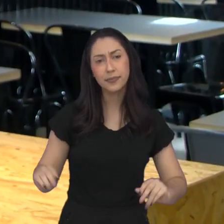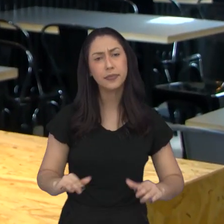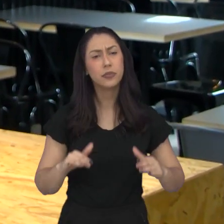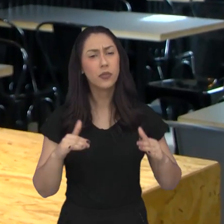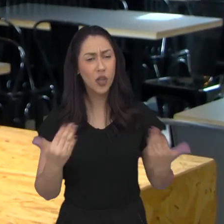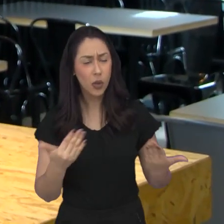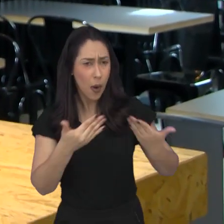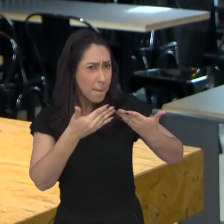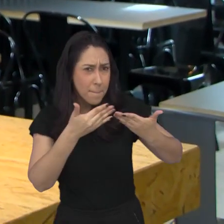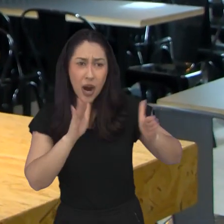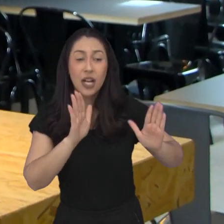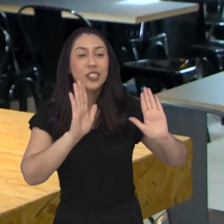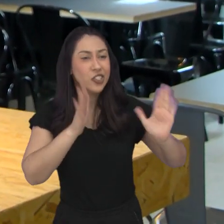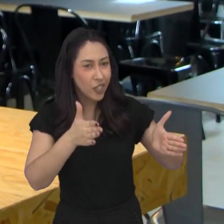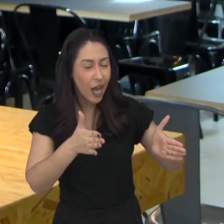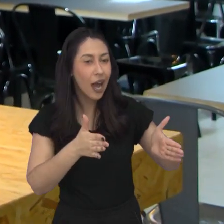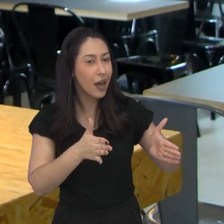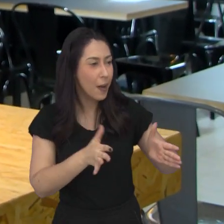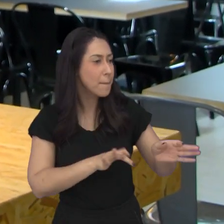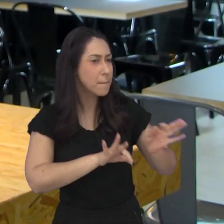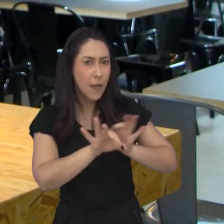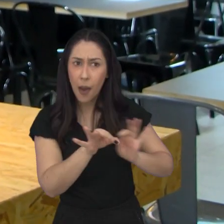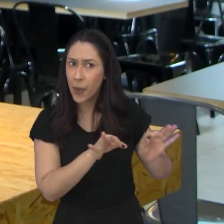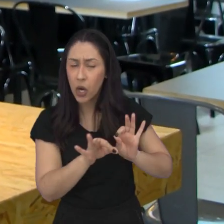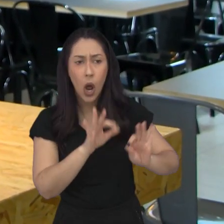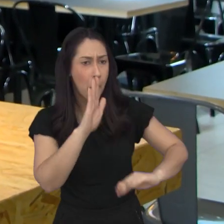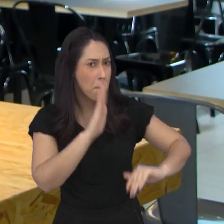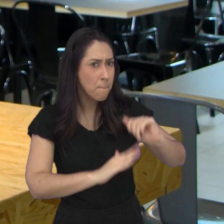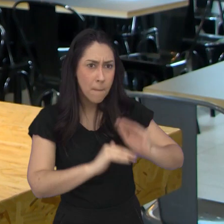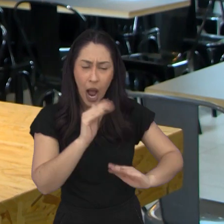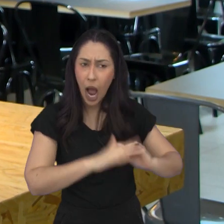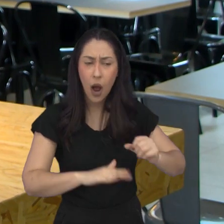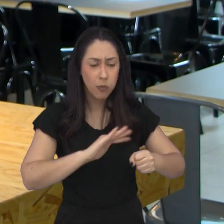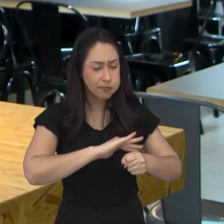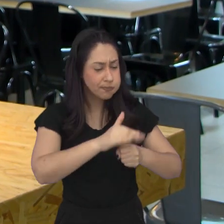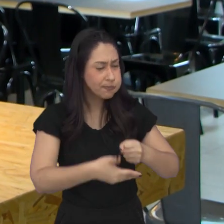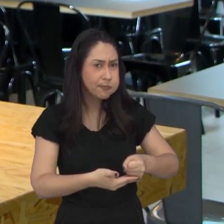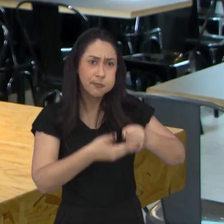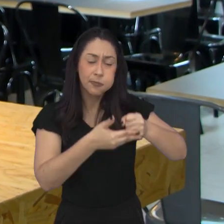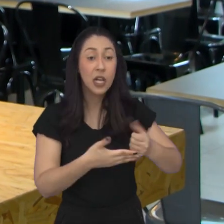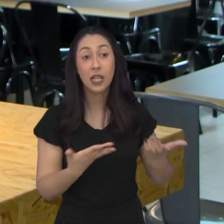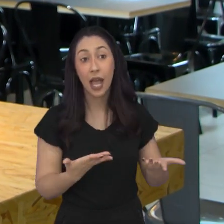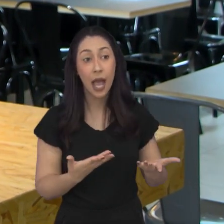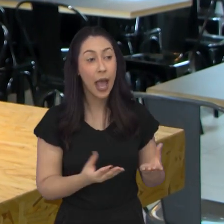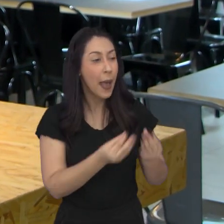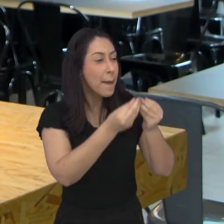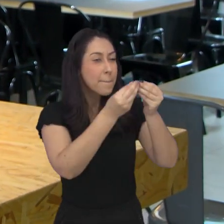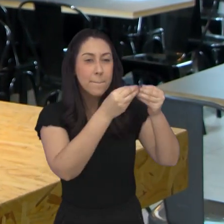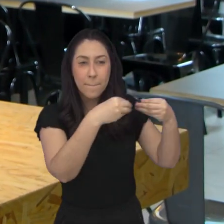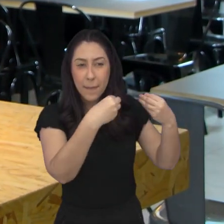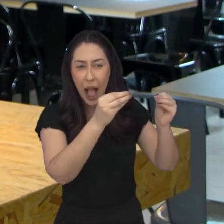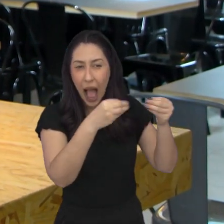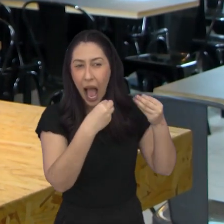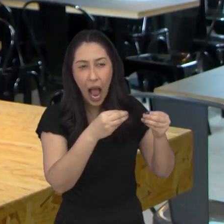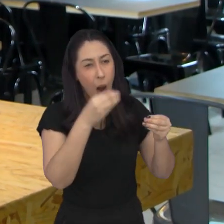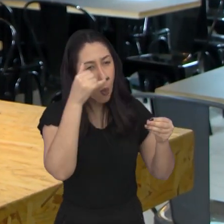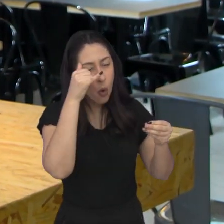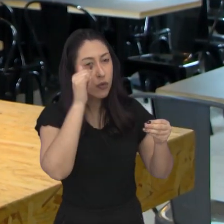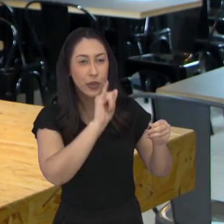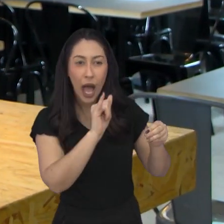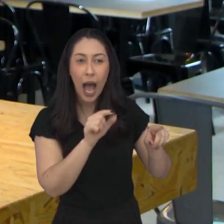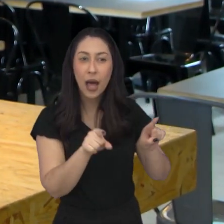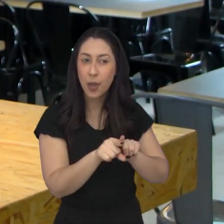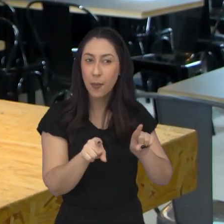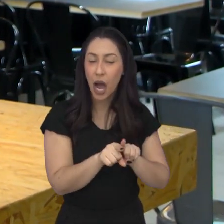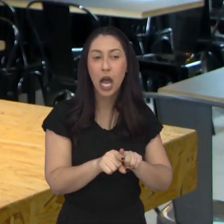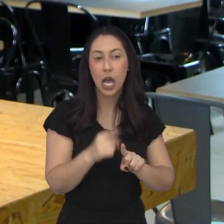gente já implementou essas práticas sustentáveis, né? Redução do plástico, do resíduo que vai para o aterro sanitário. A